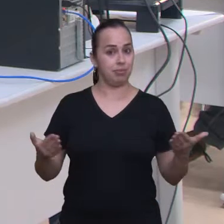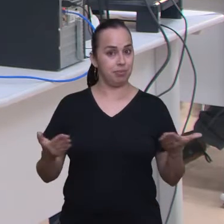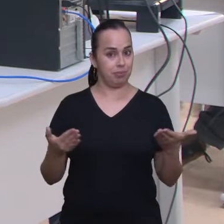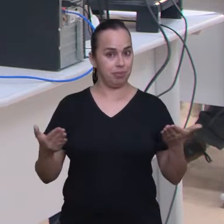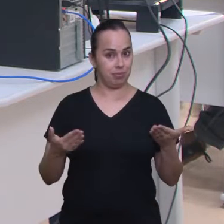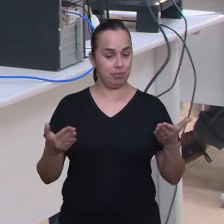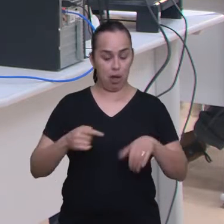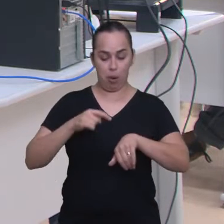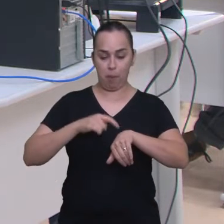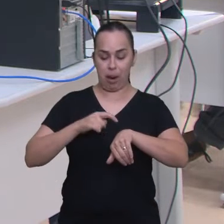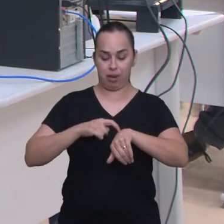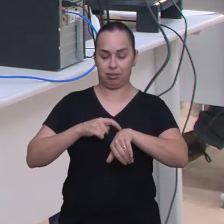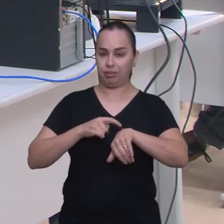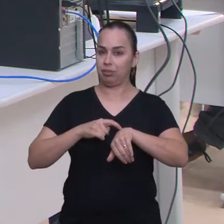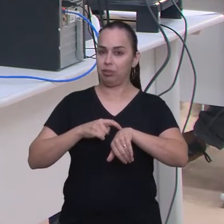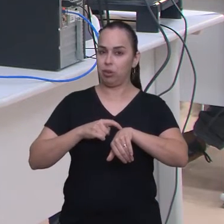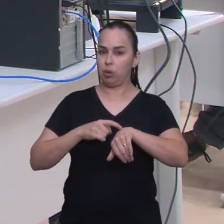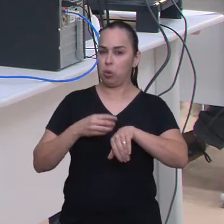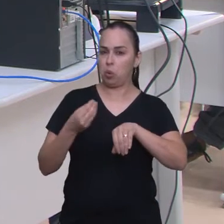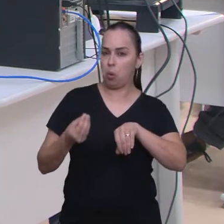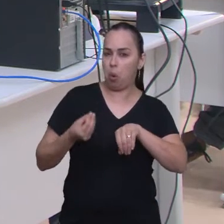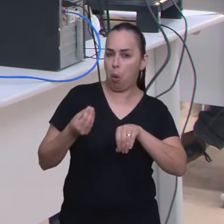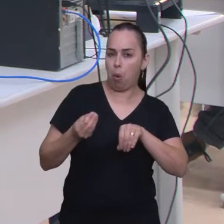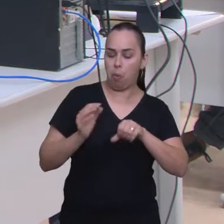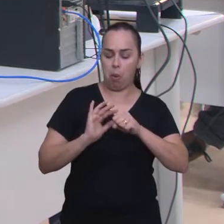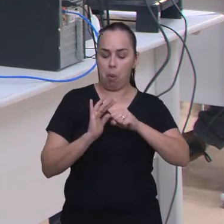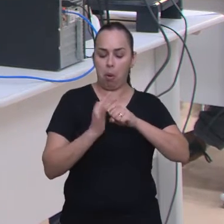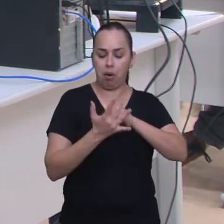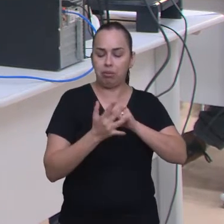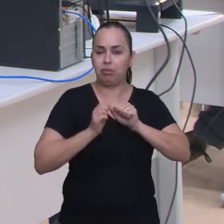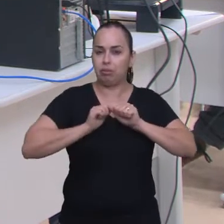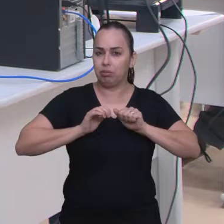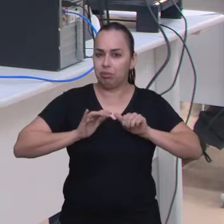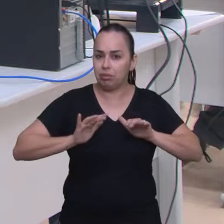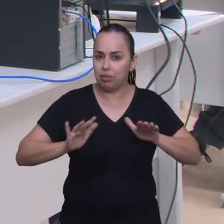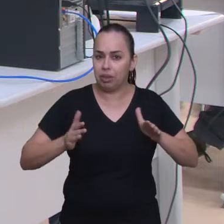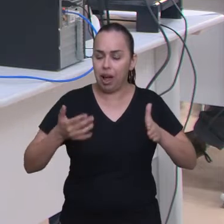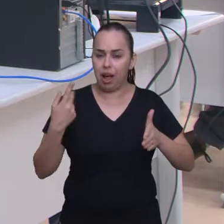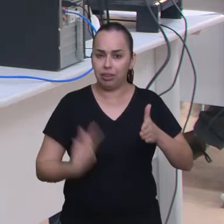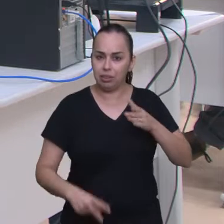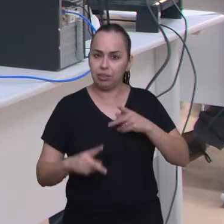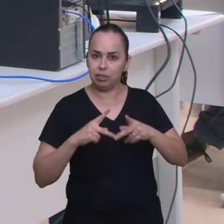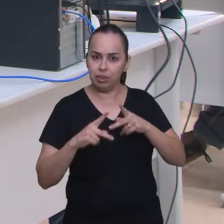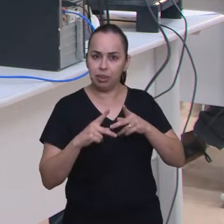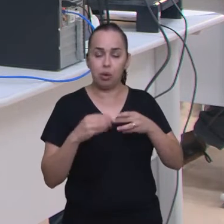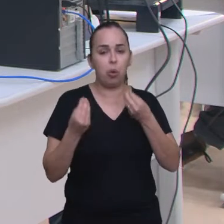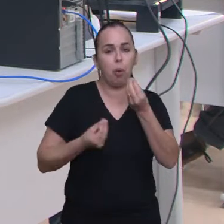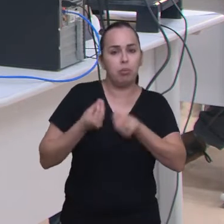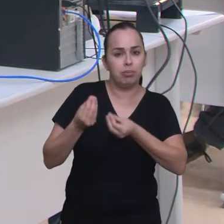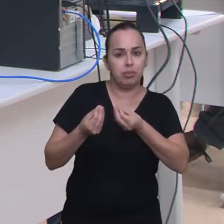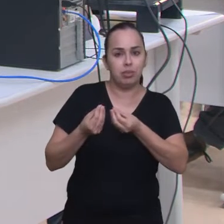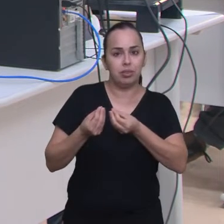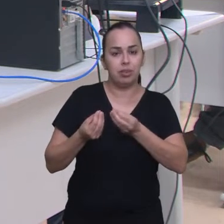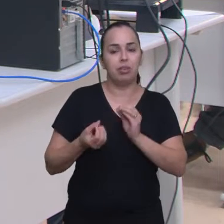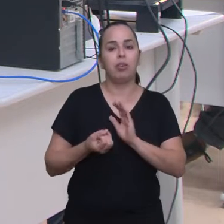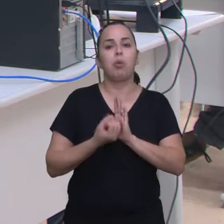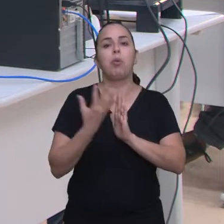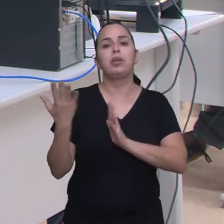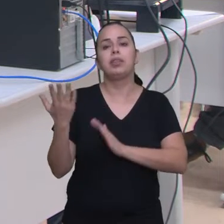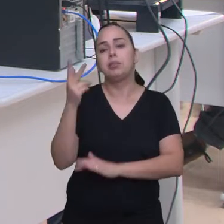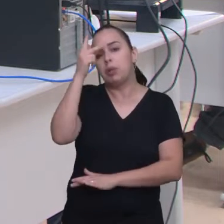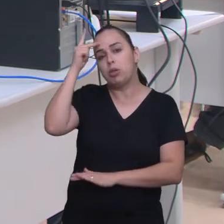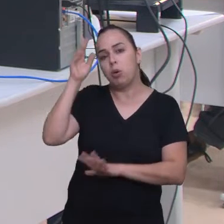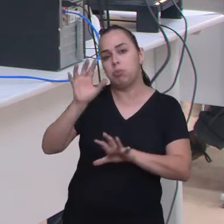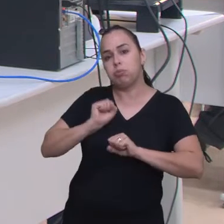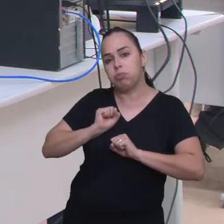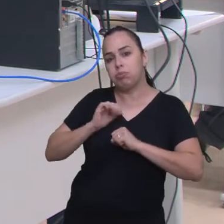E agora a gente separa um tempo para saber como está a situação da pandemia de Covid-19 aqui em São José. Vamos ver os números da doença no